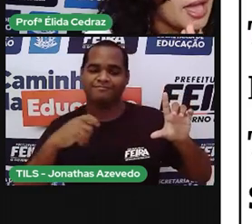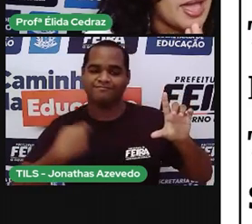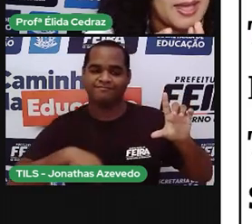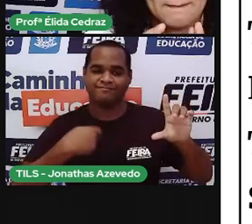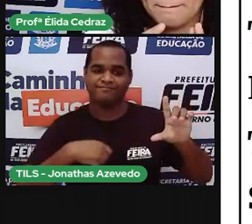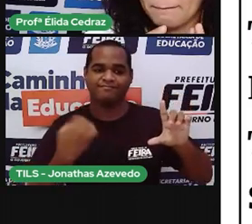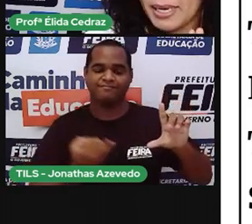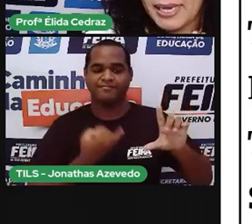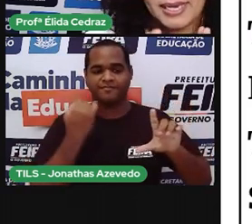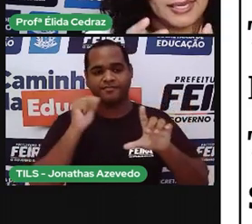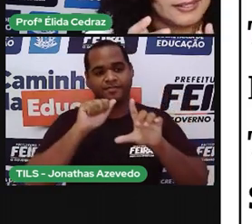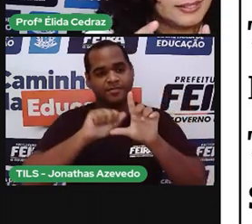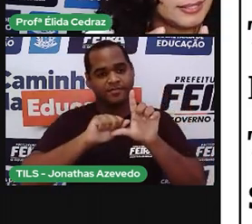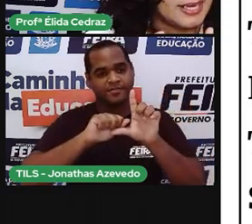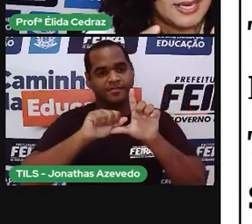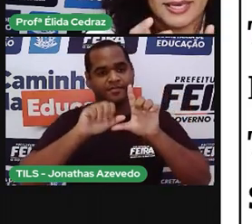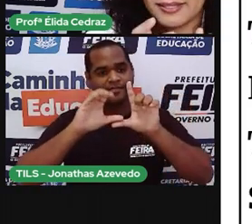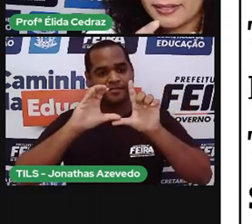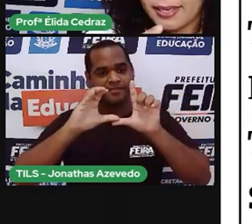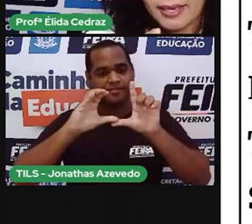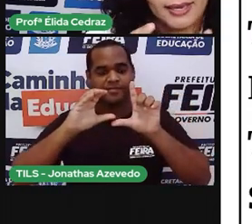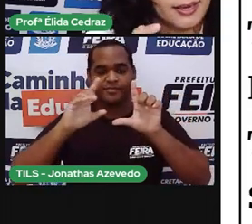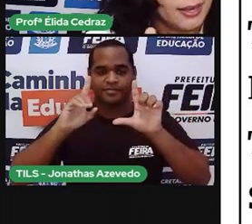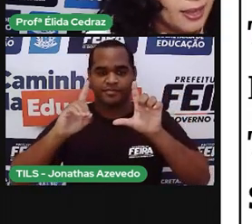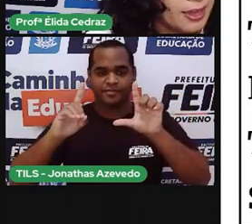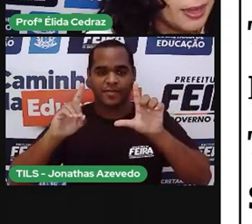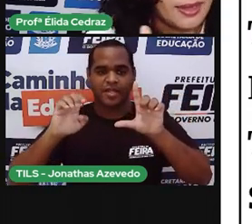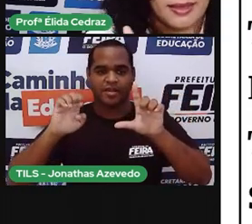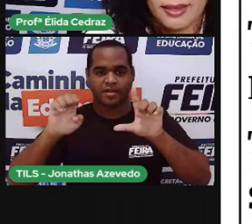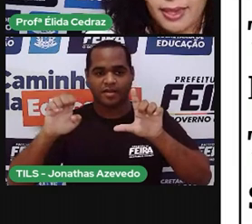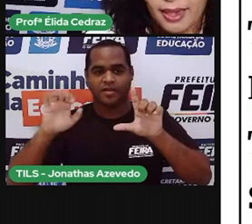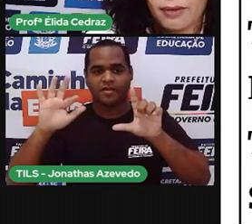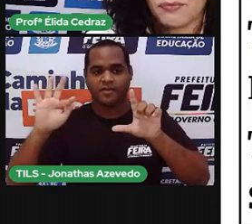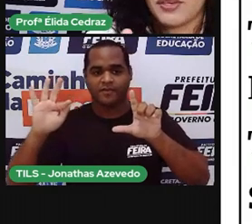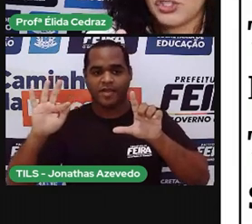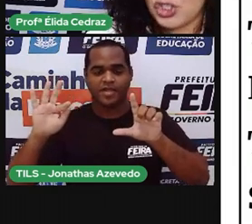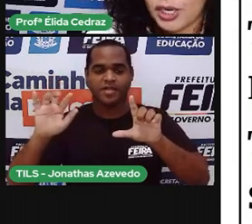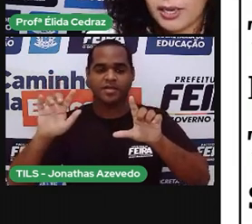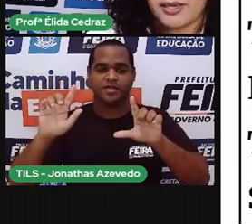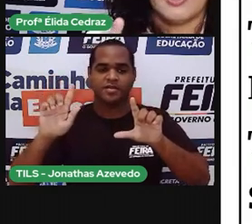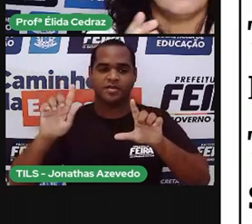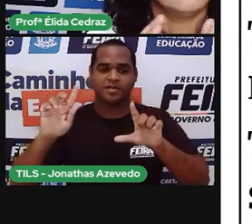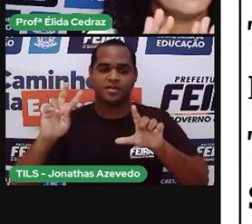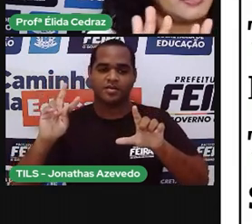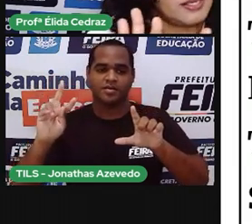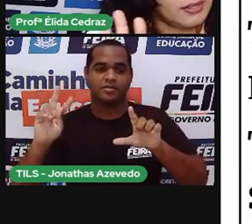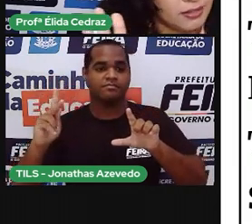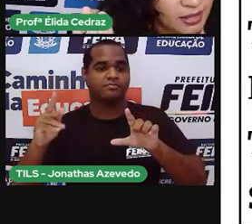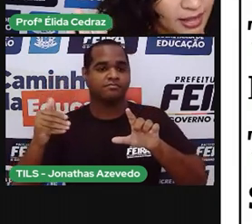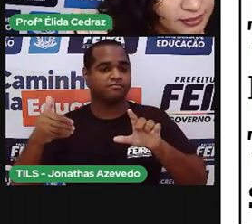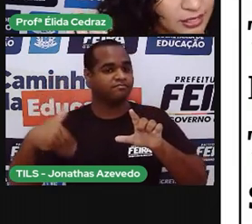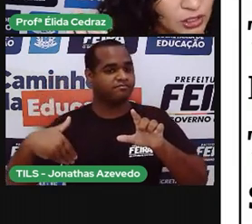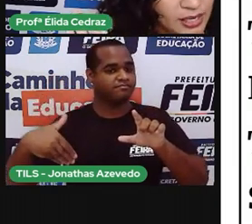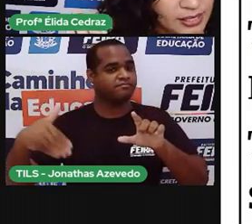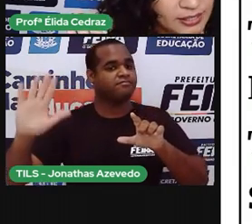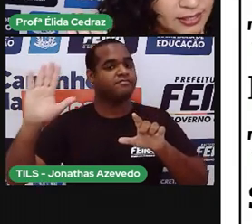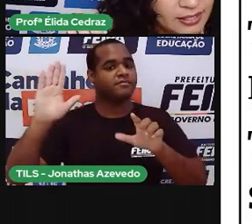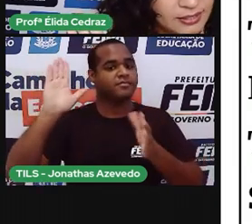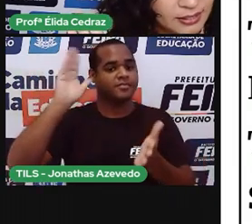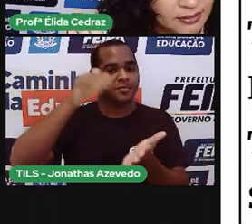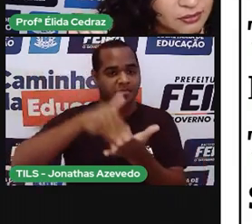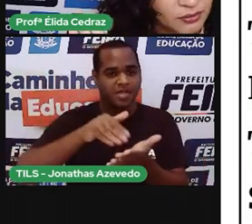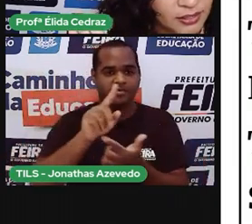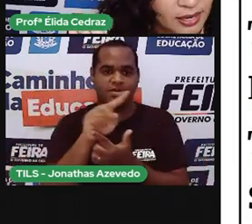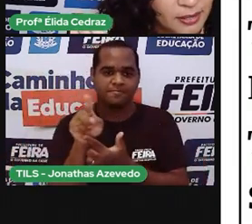a b c d e f g Até